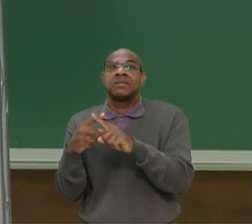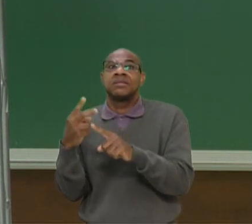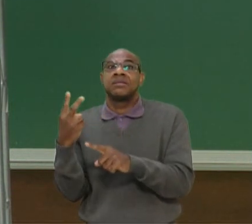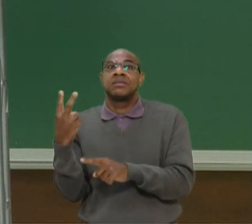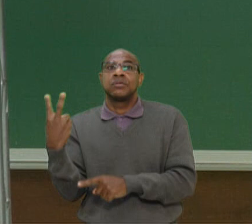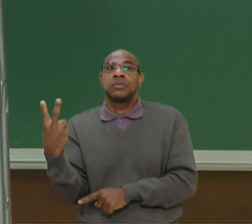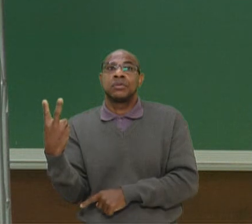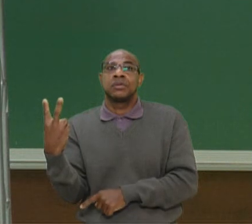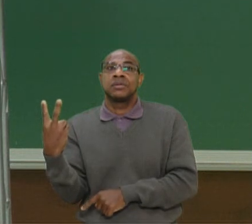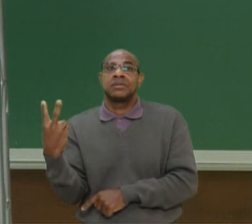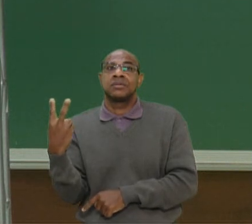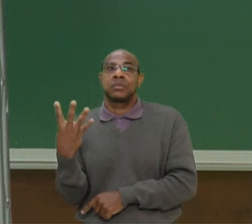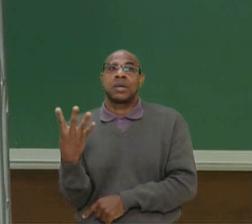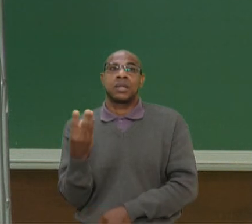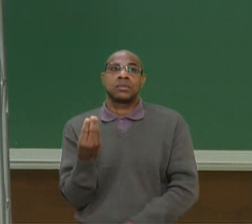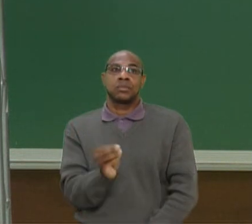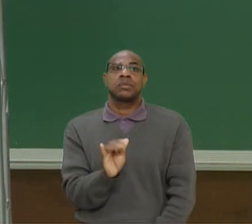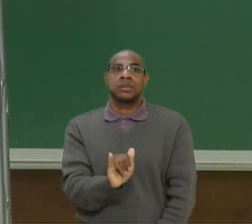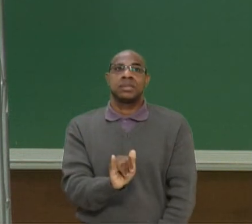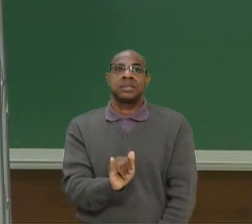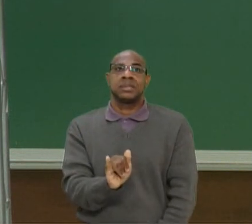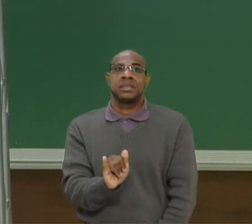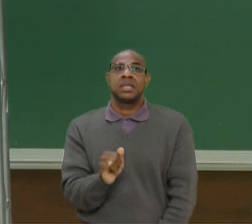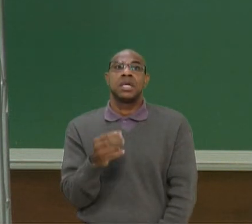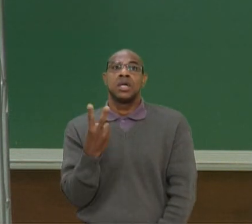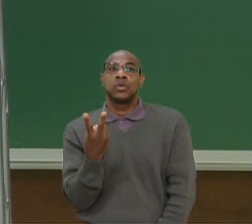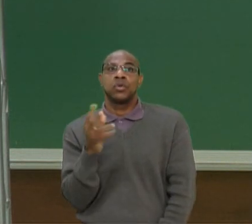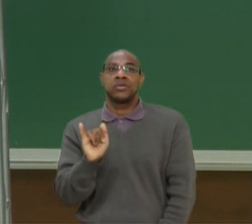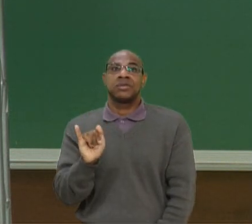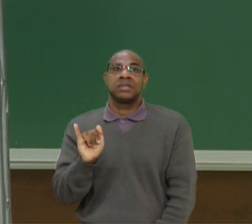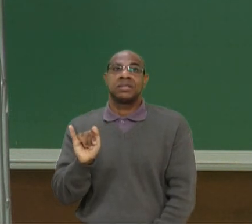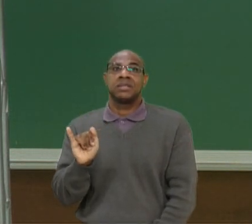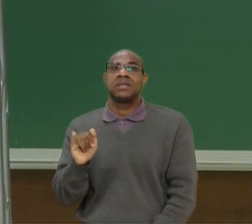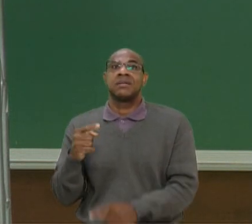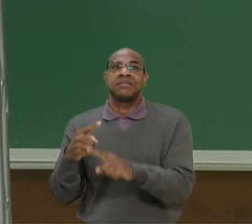2, 4i. E 2i vezes menos i,